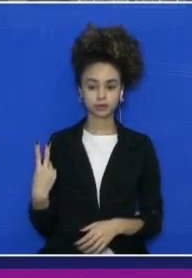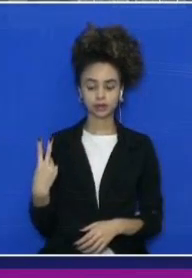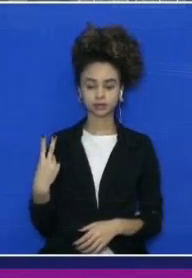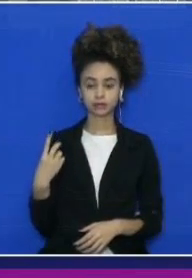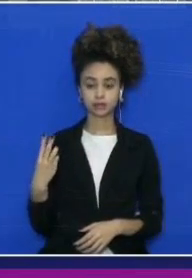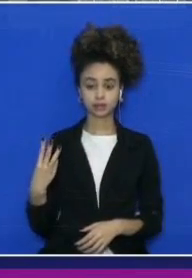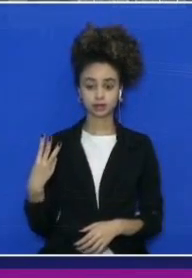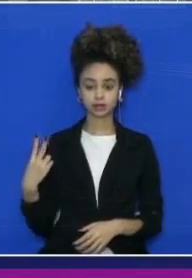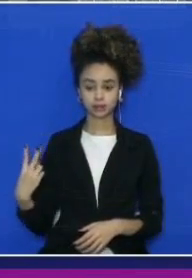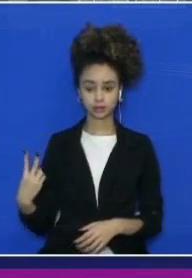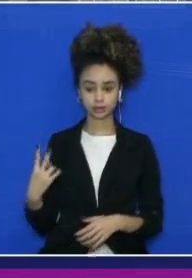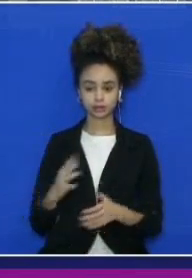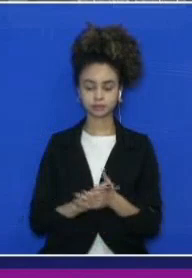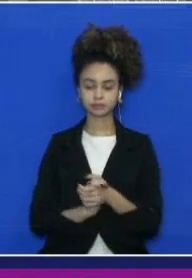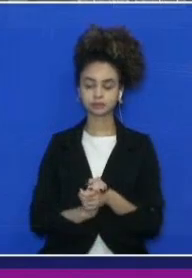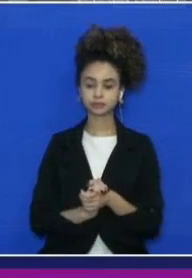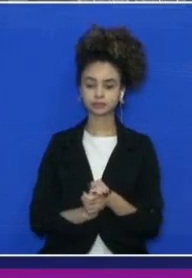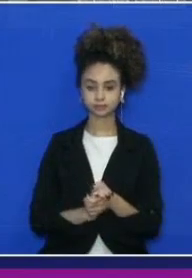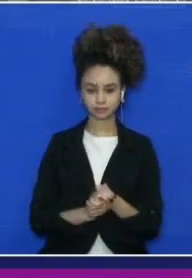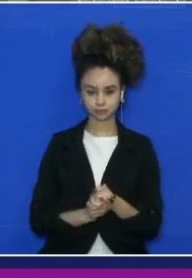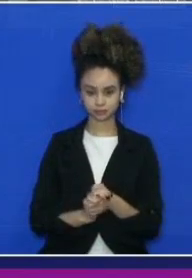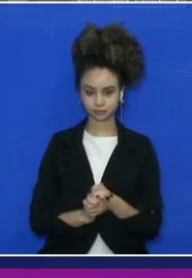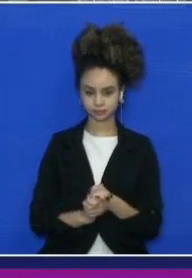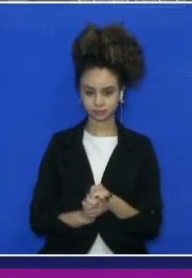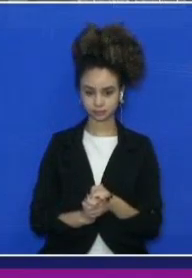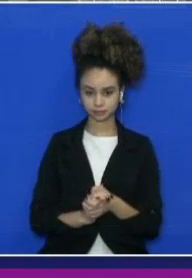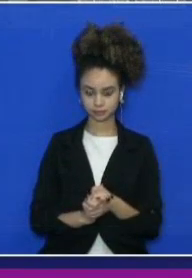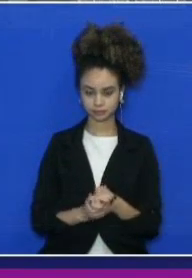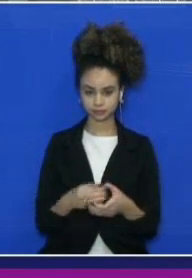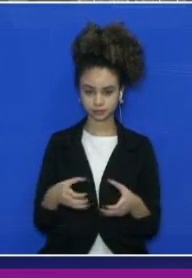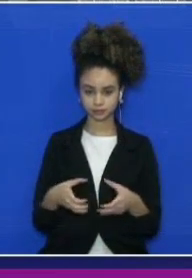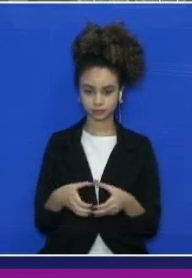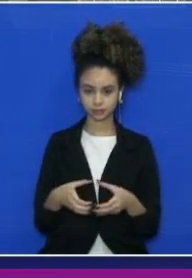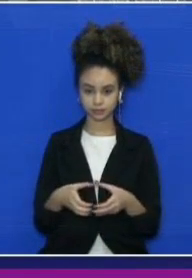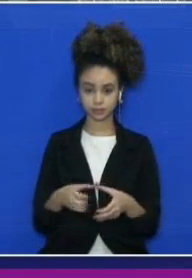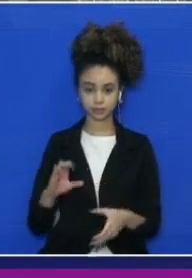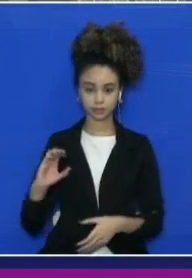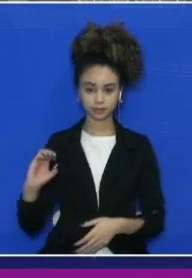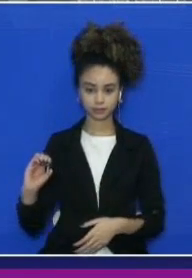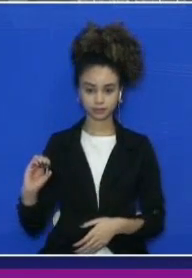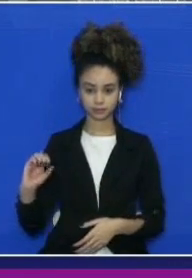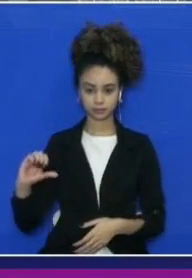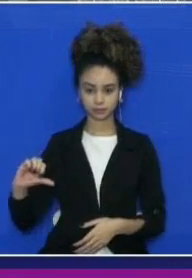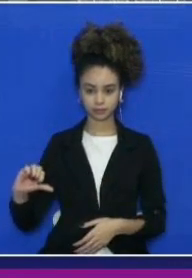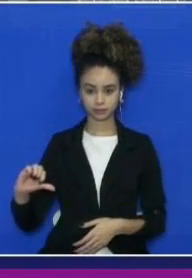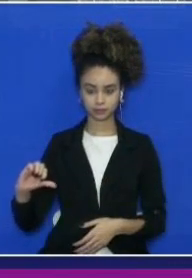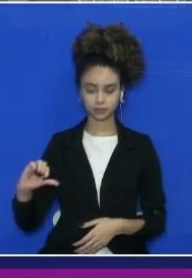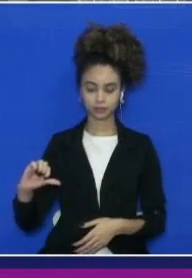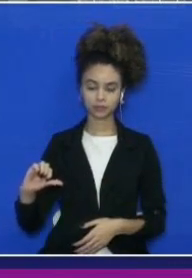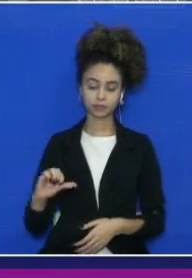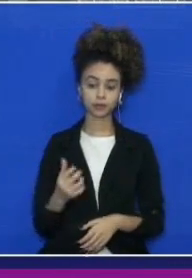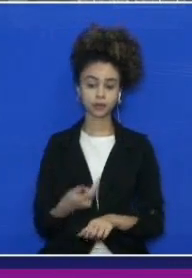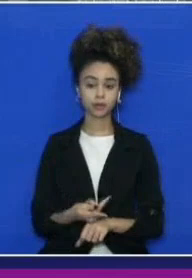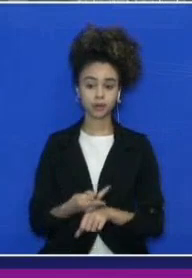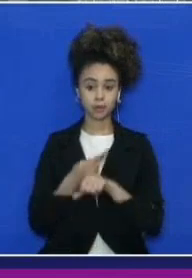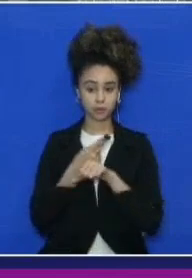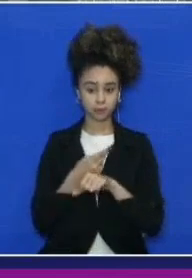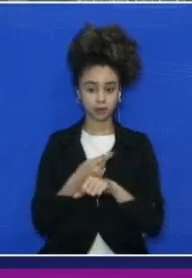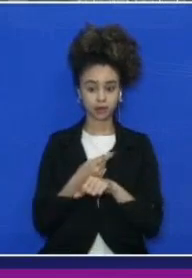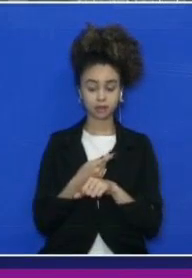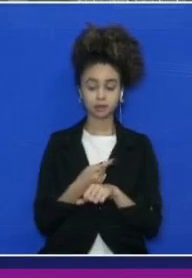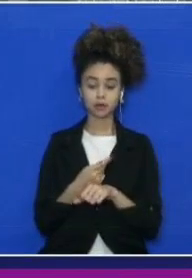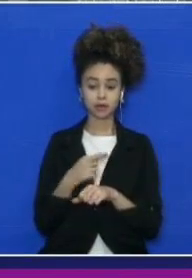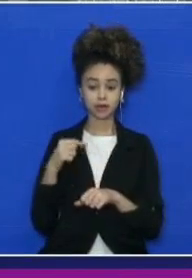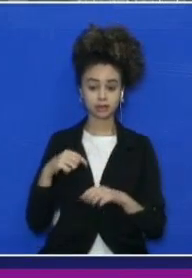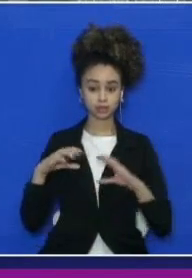2232. Vem chegando mais uma bola sorteada. É 09, bola 09. Prêmio estimado nesta